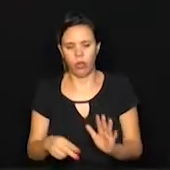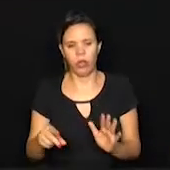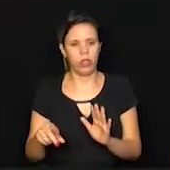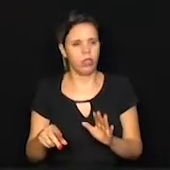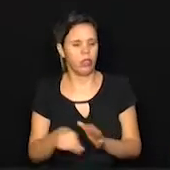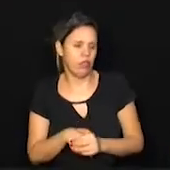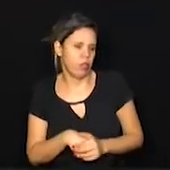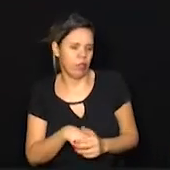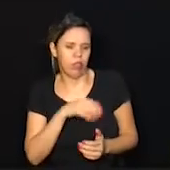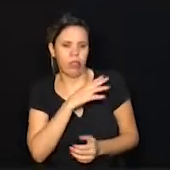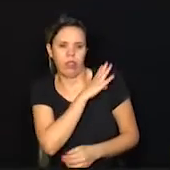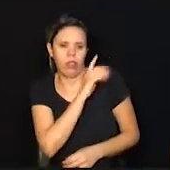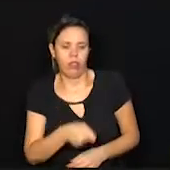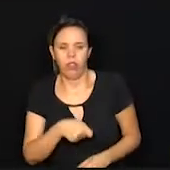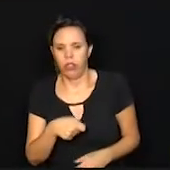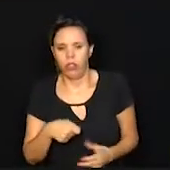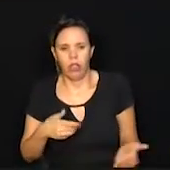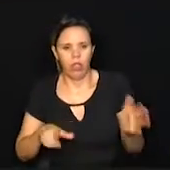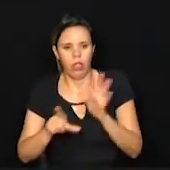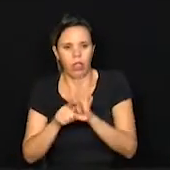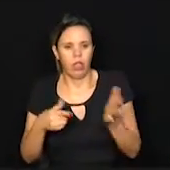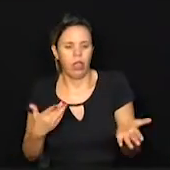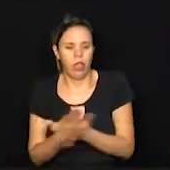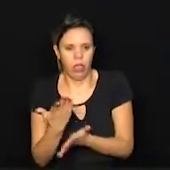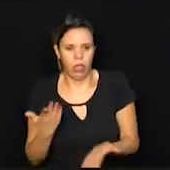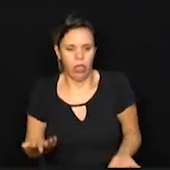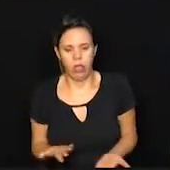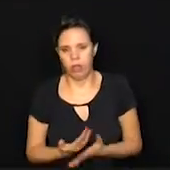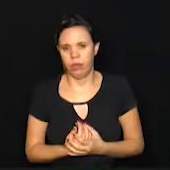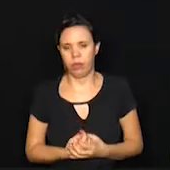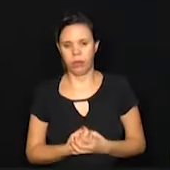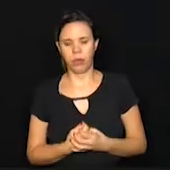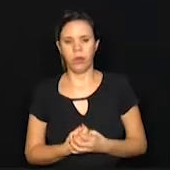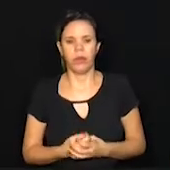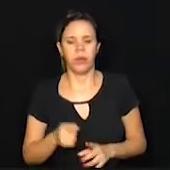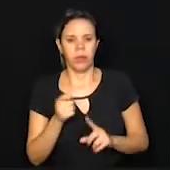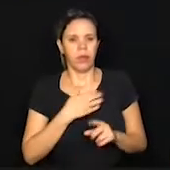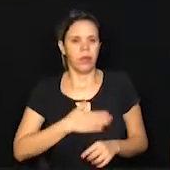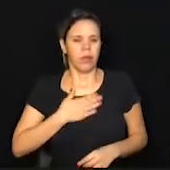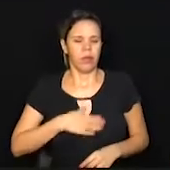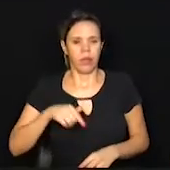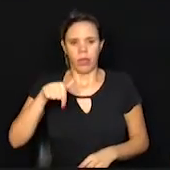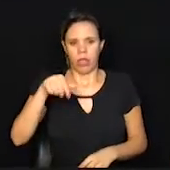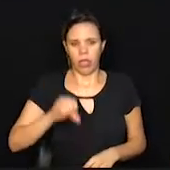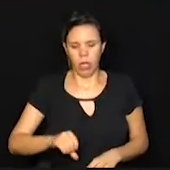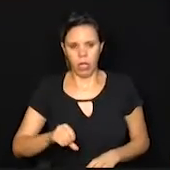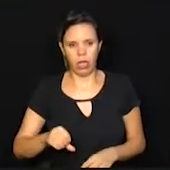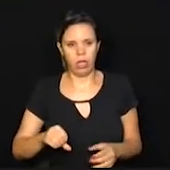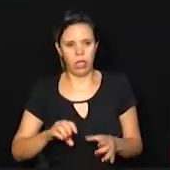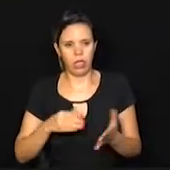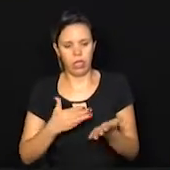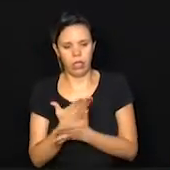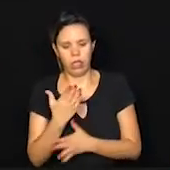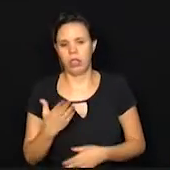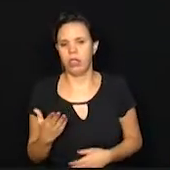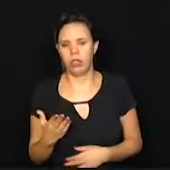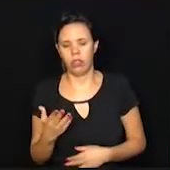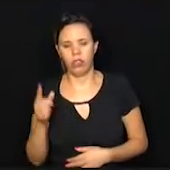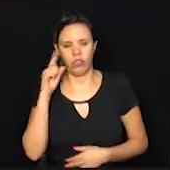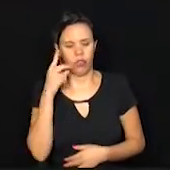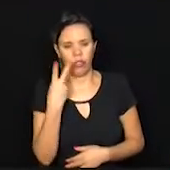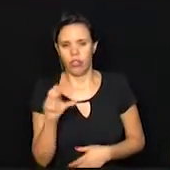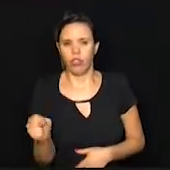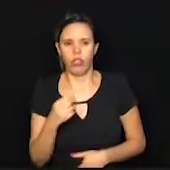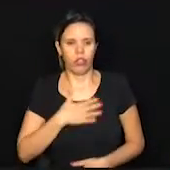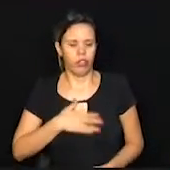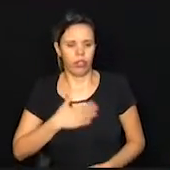Então essa Lei da Anistia que é aprovada em agosto de 79 foi estacionado pelo Figueiredo no dia vinte